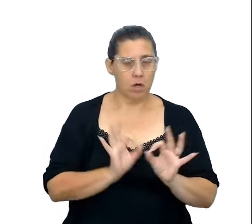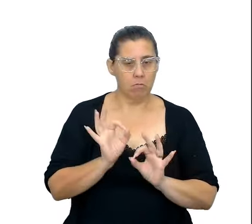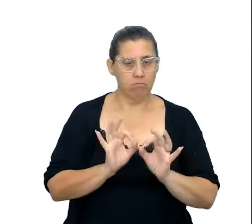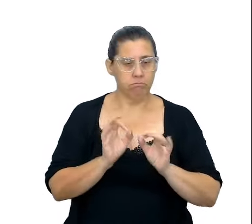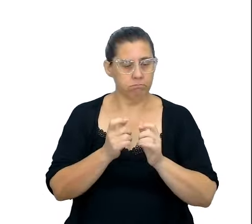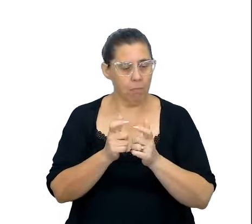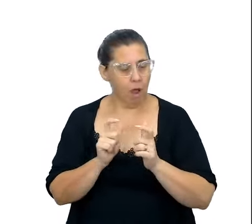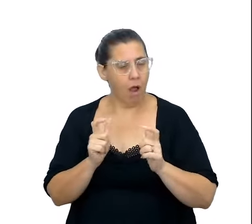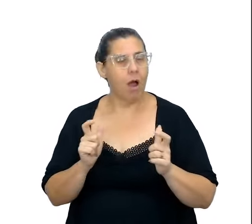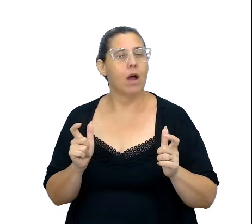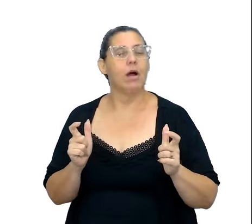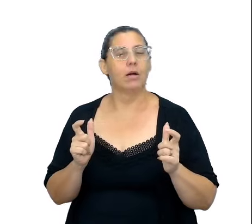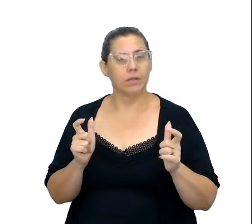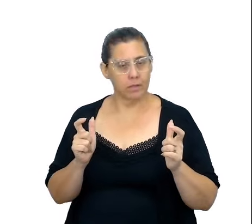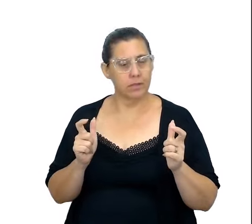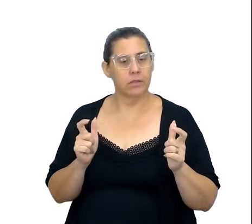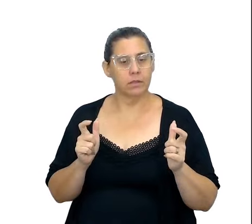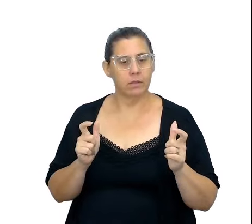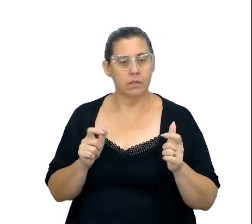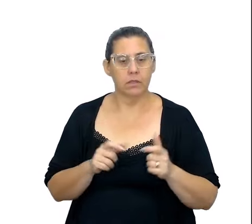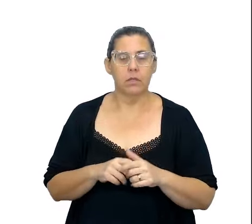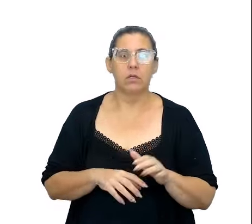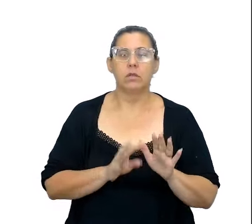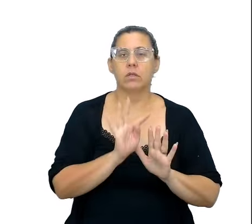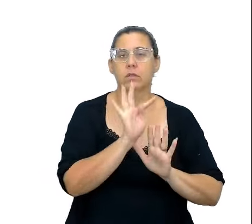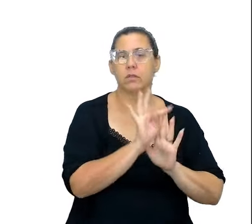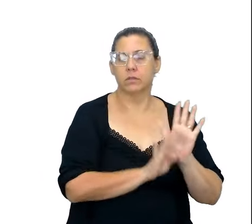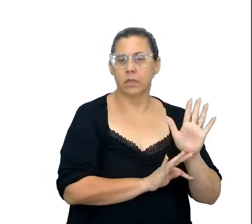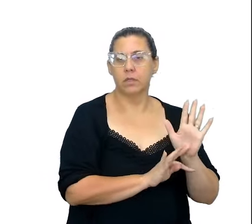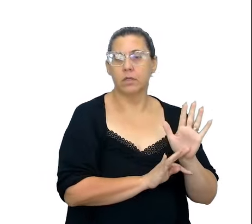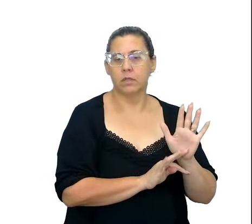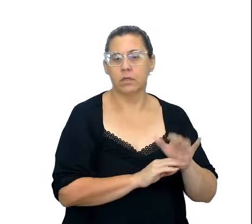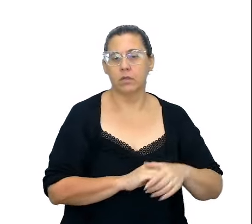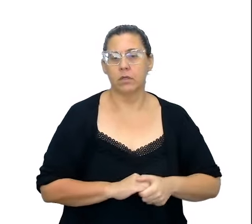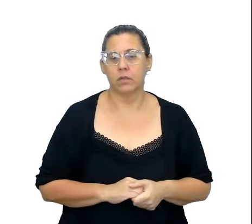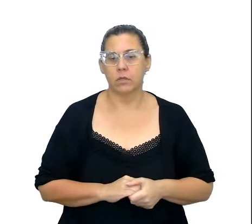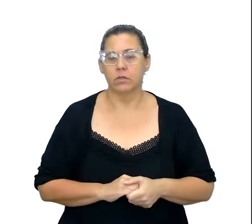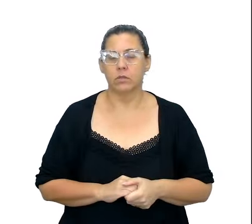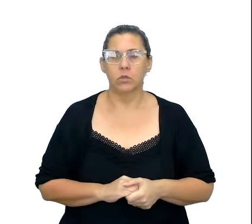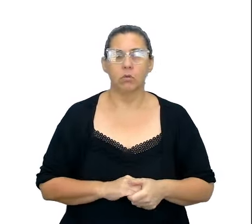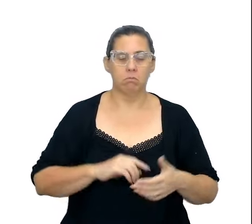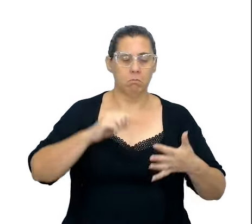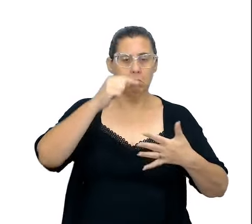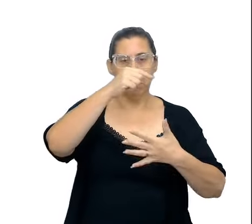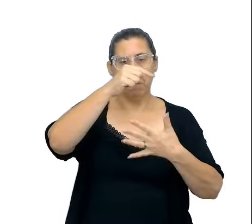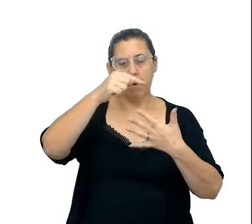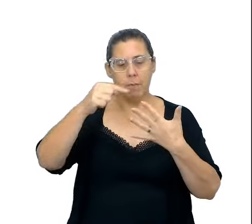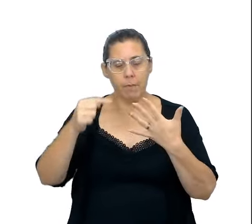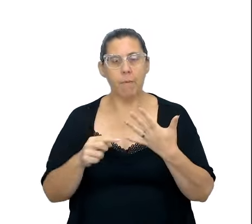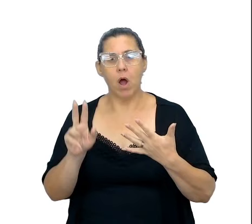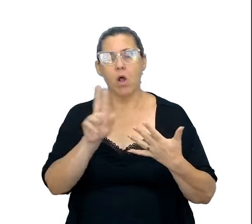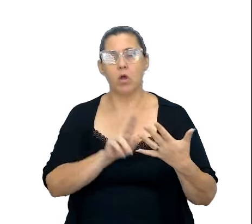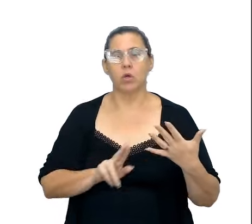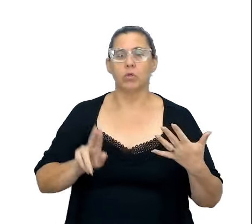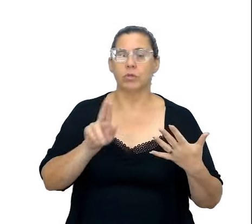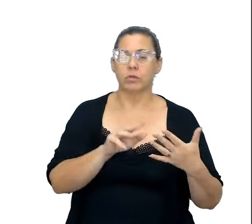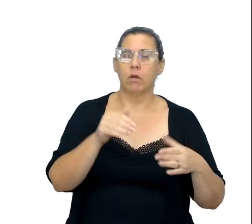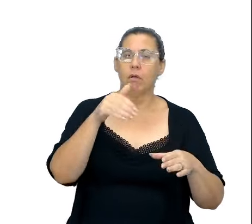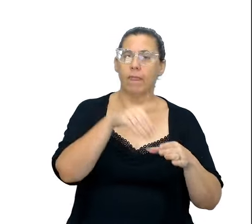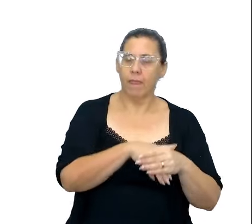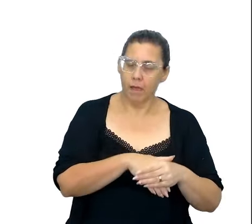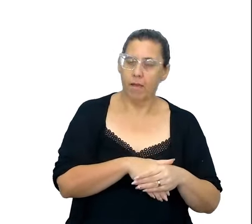pouquinho o tamanho desse texto, né, os elementos utilizados aí dentro de conto popular, né, ele